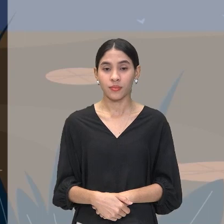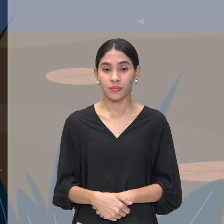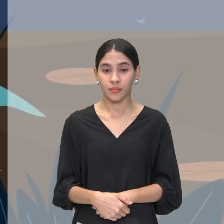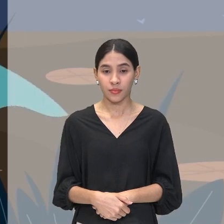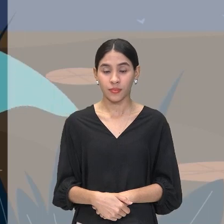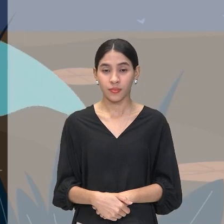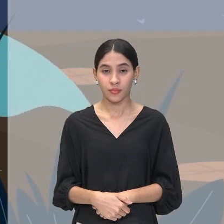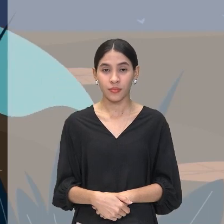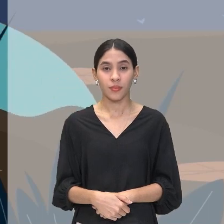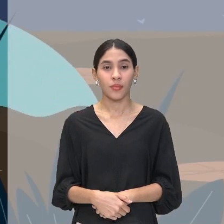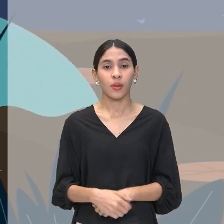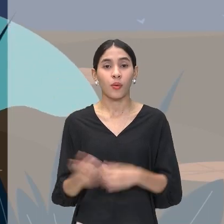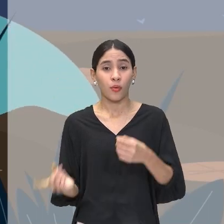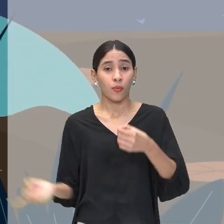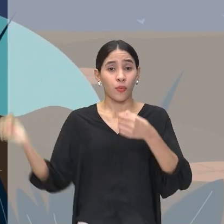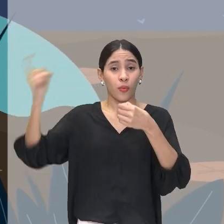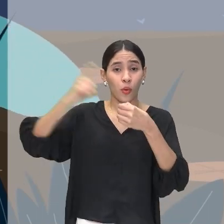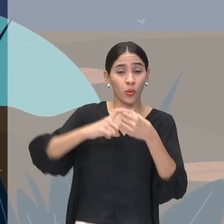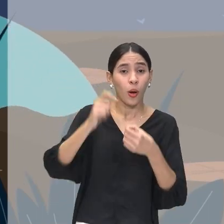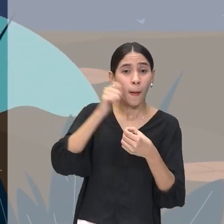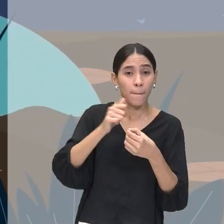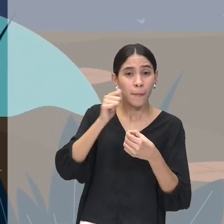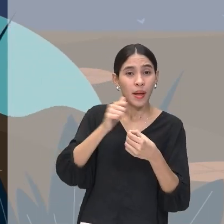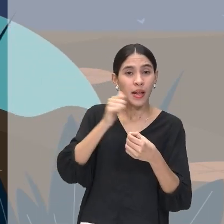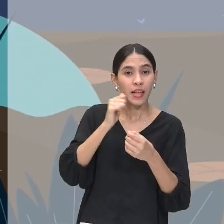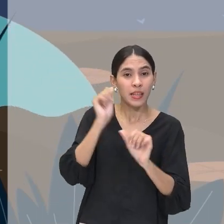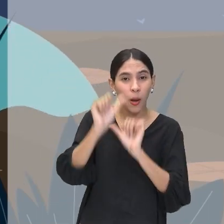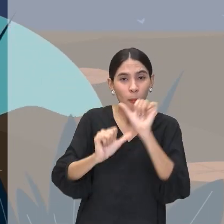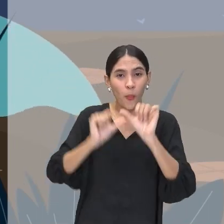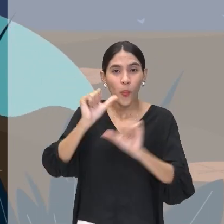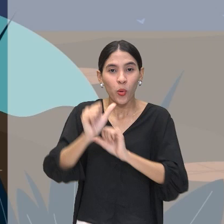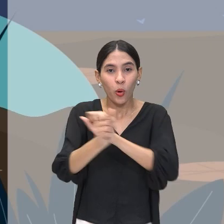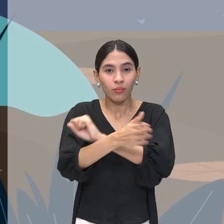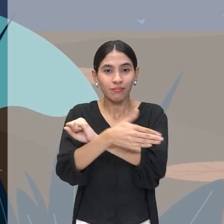E quando ela boiou, já era peixe-boi.